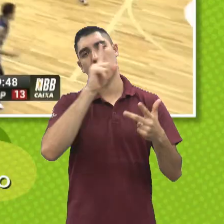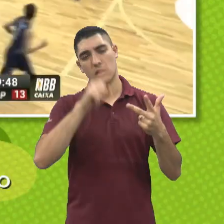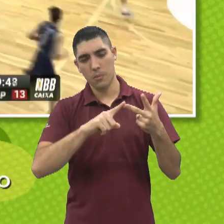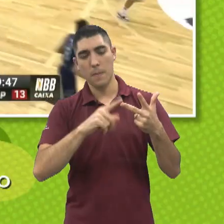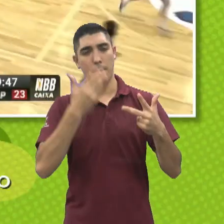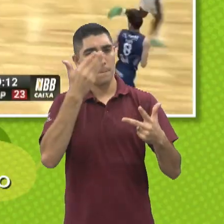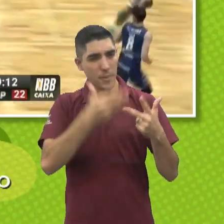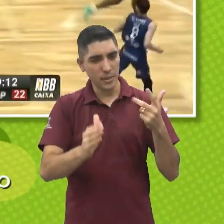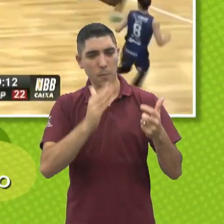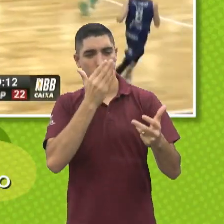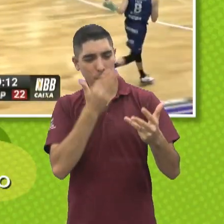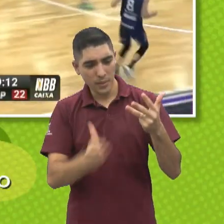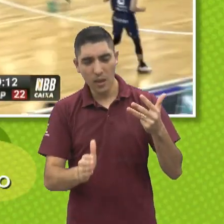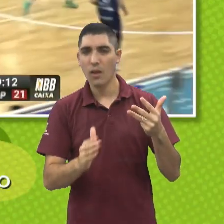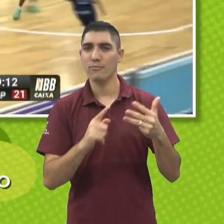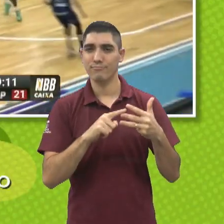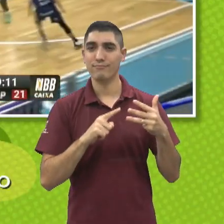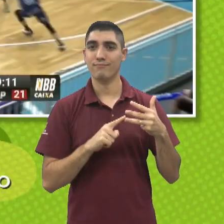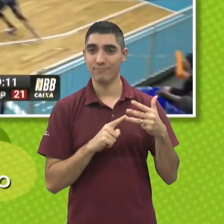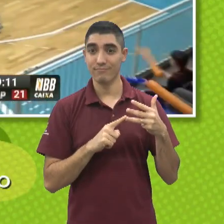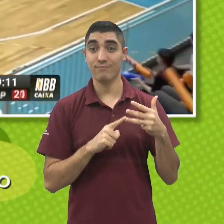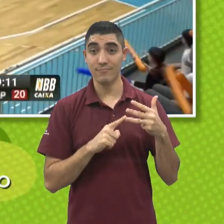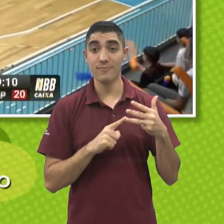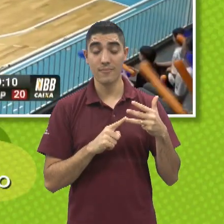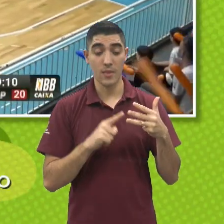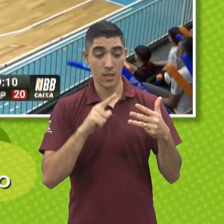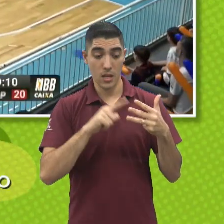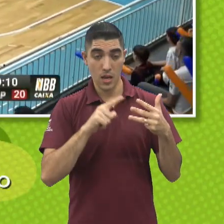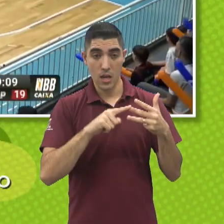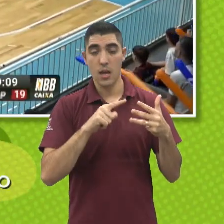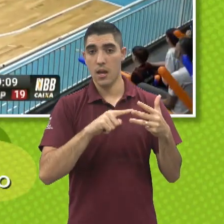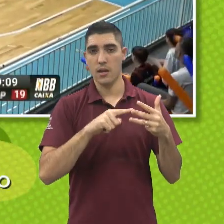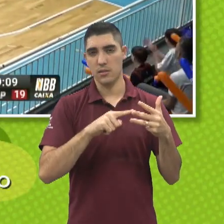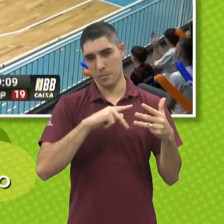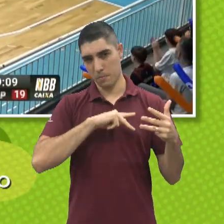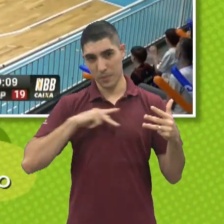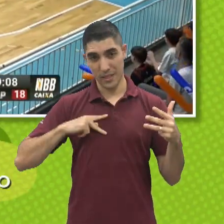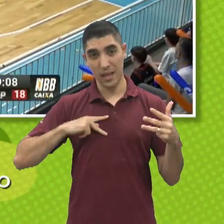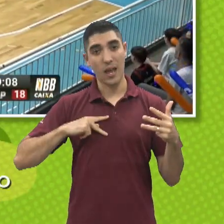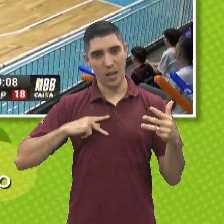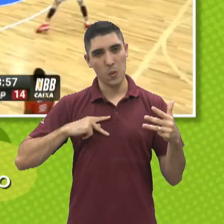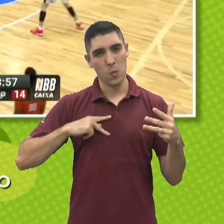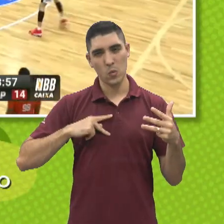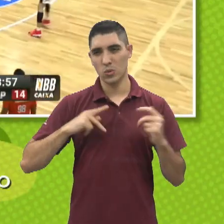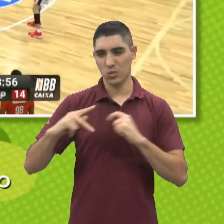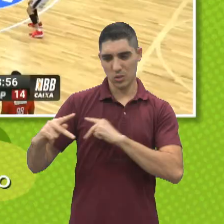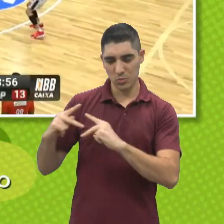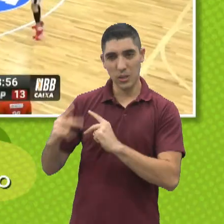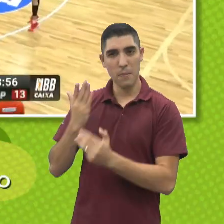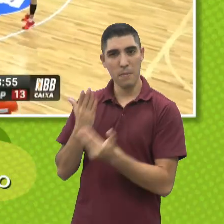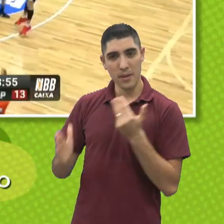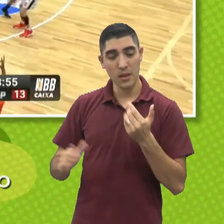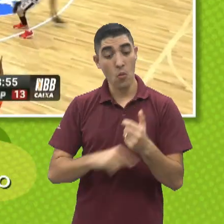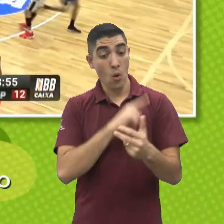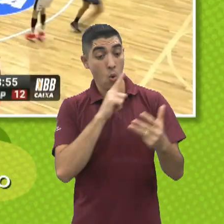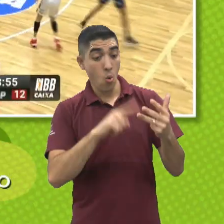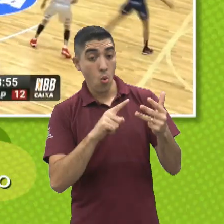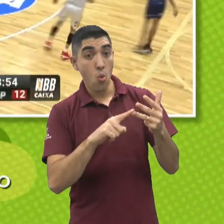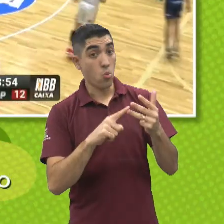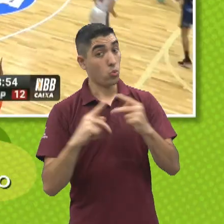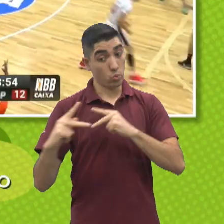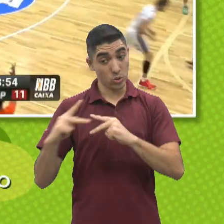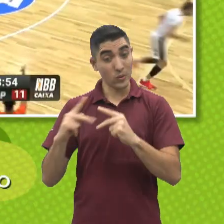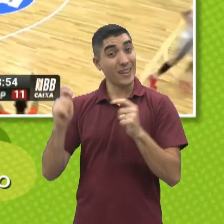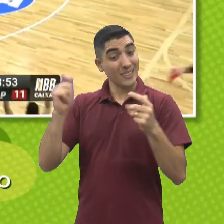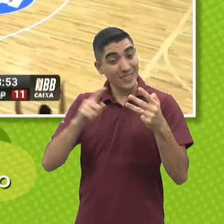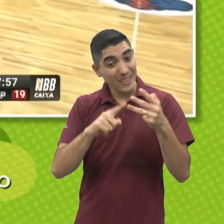Pinheiros e agora para o Pato, que estava os 2 jogos aí, que estavam vencendo até o último quarto e deixou no último